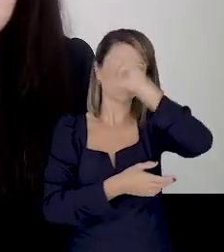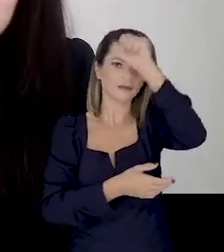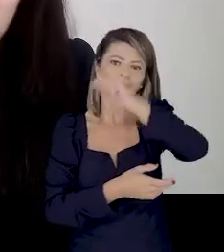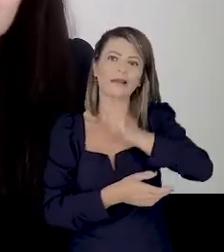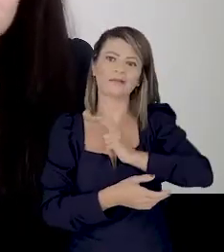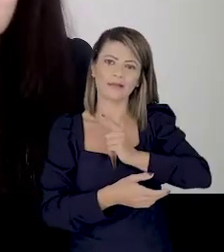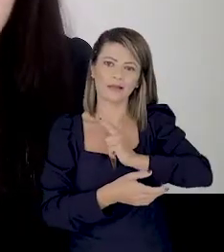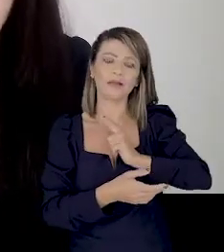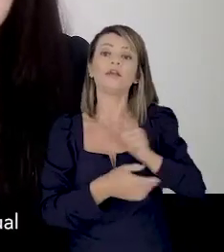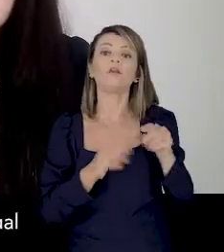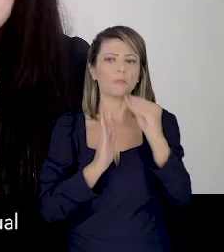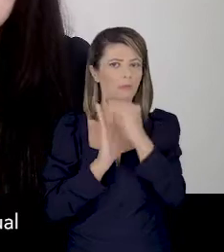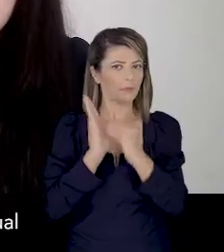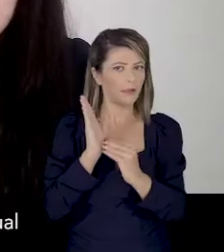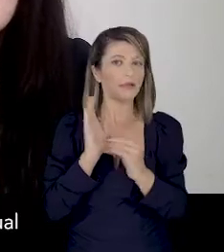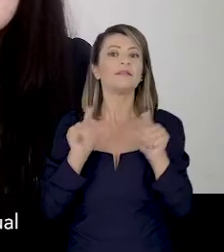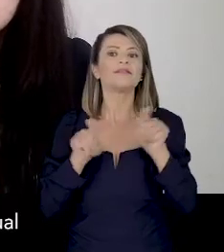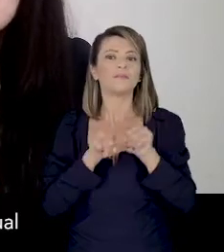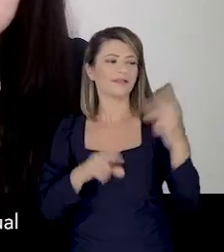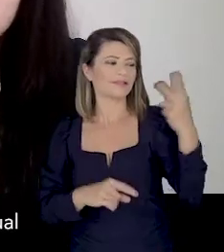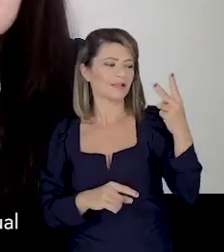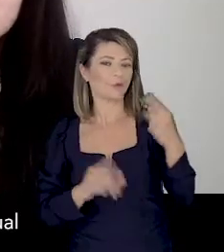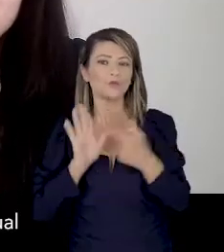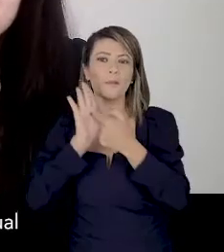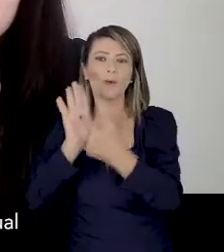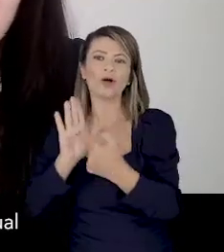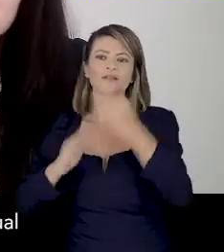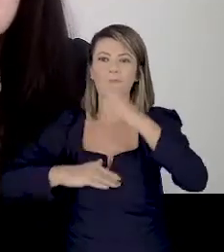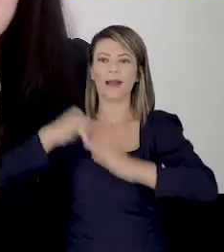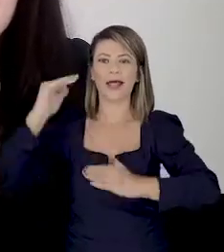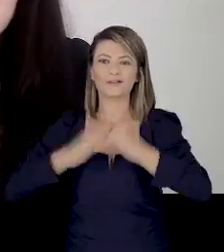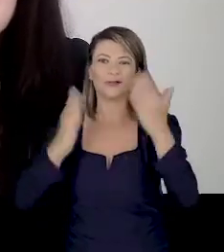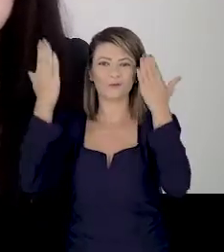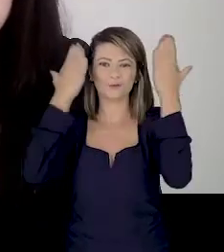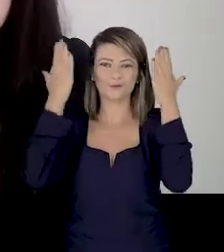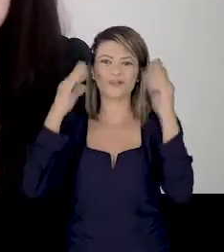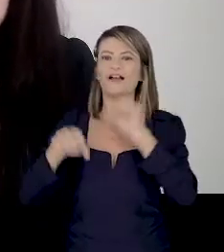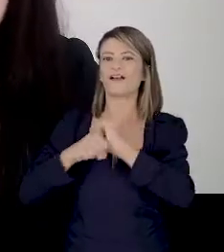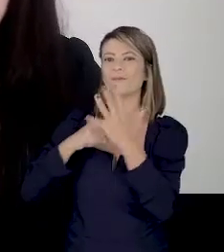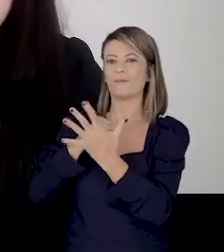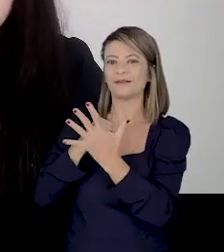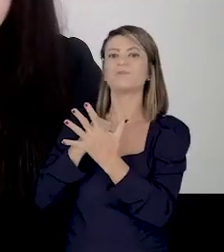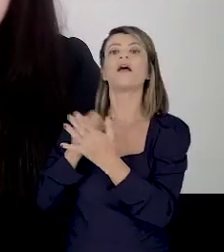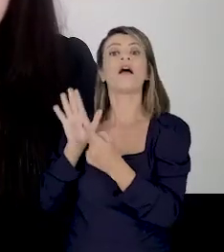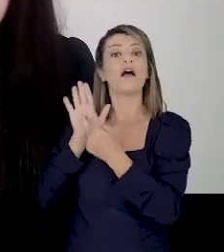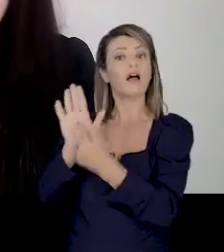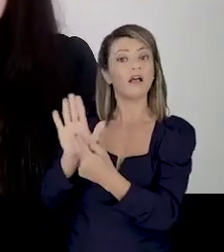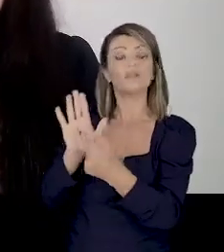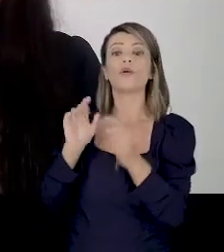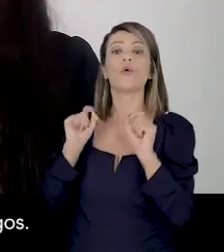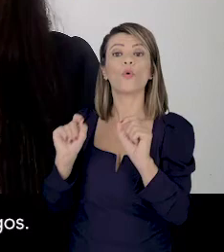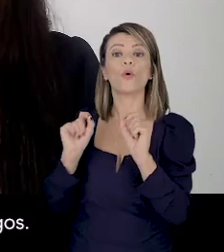de aprendizados, assim como a segunda mostra virtual de práticas da psicologia